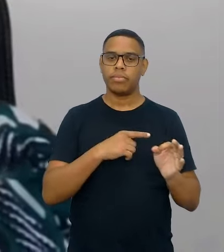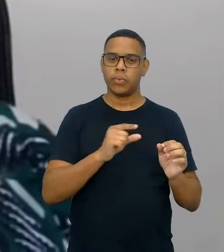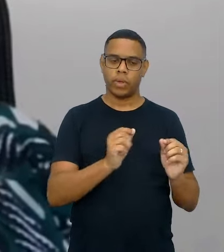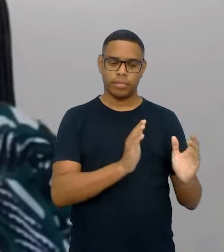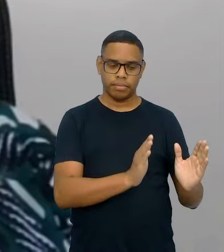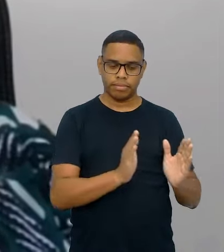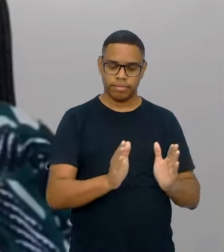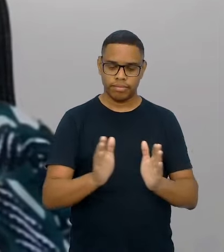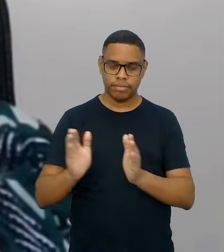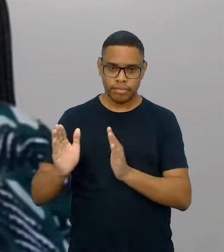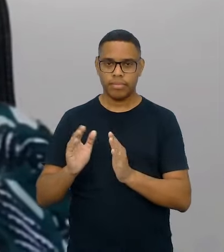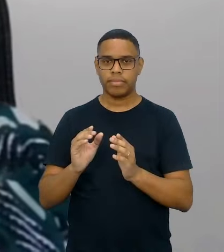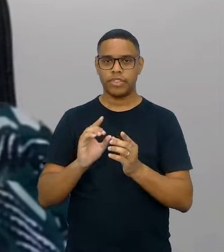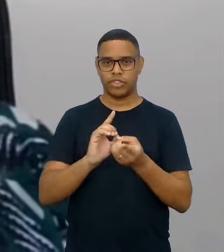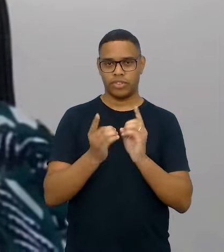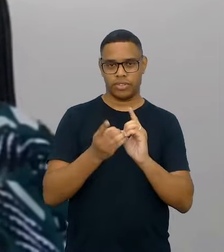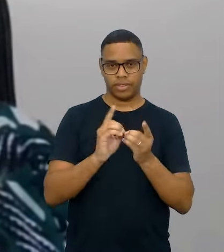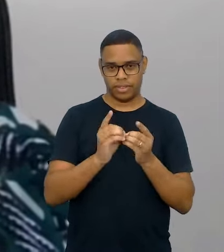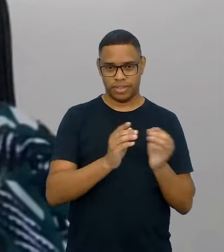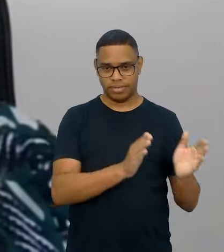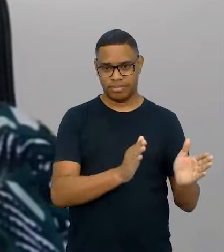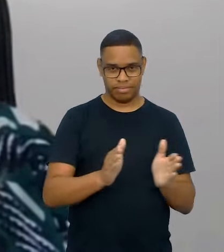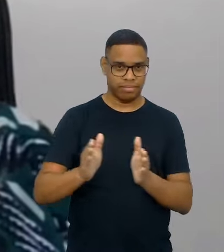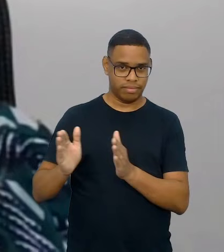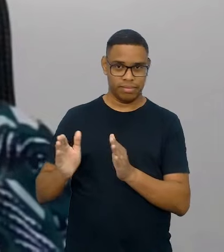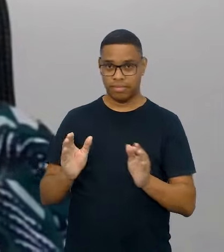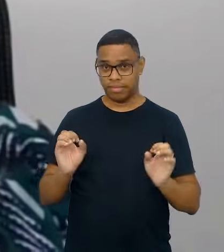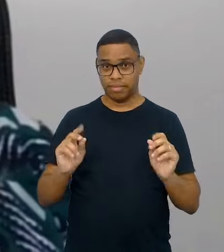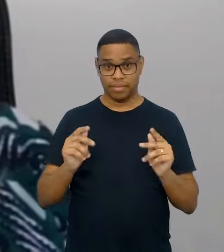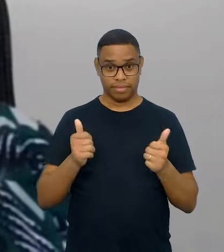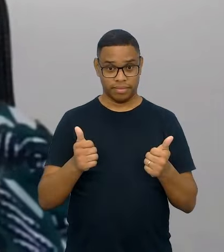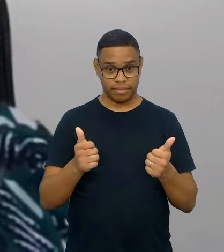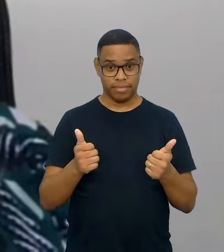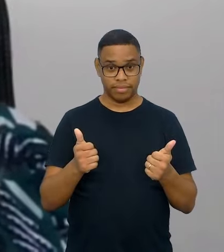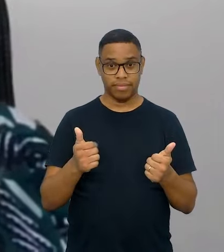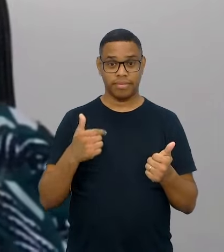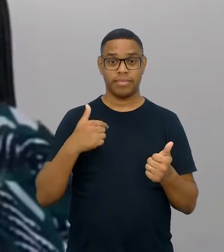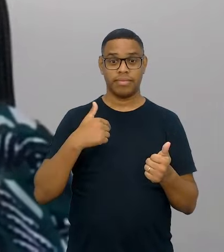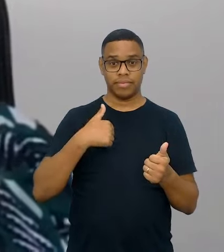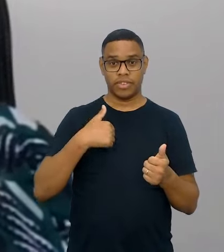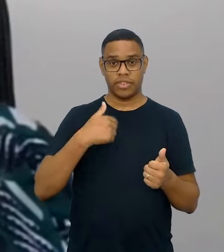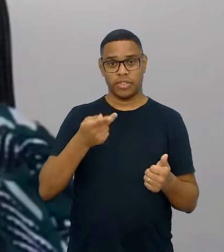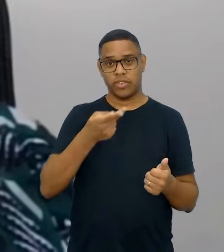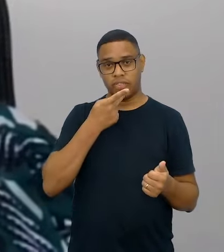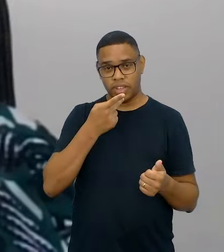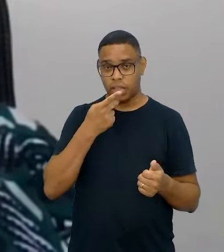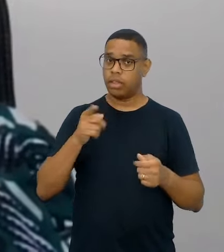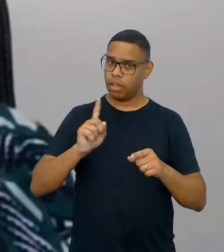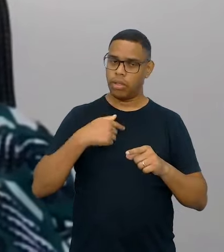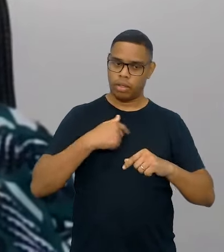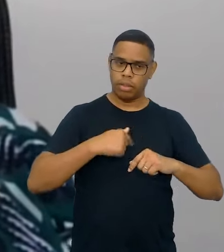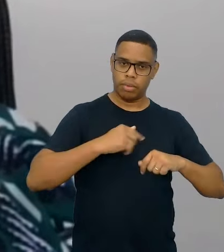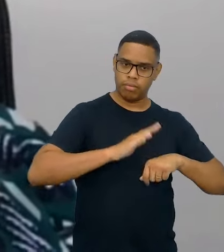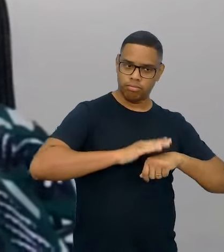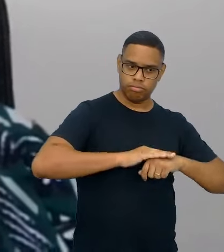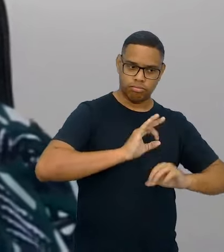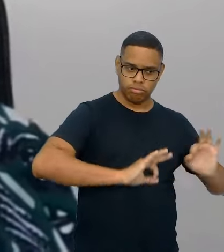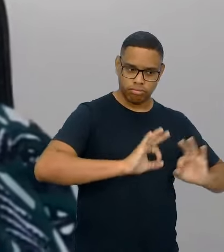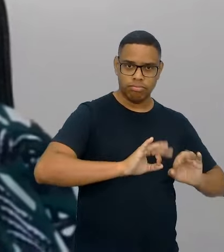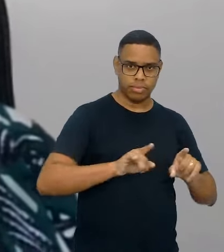sequências didáticas aqui do Aprender Sempre, tá bem? Então não estou aqui só falando, estou fazendo também,